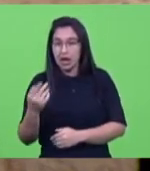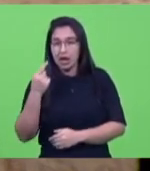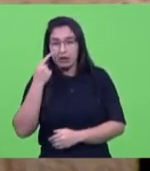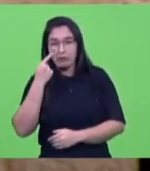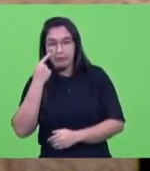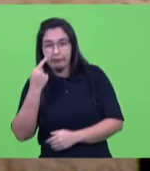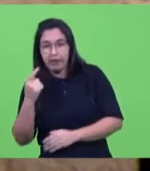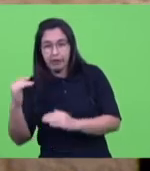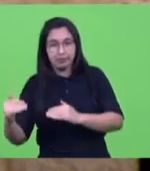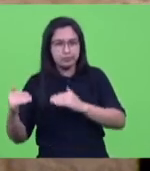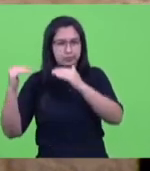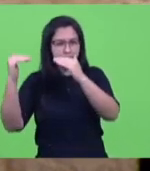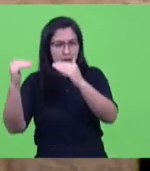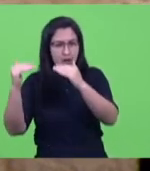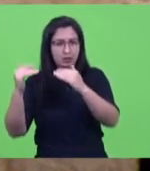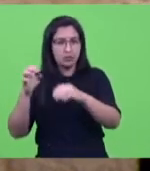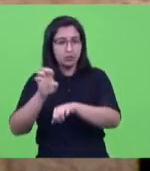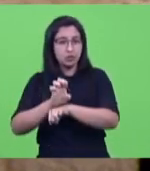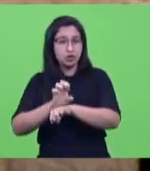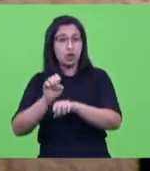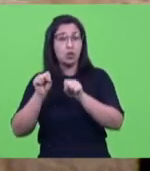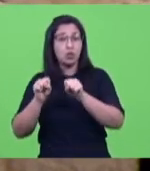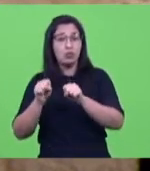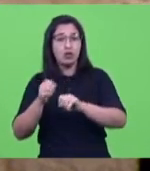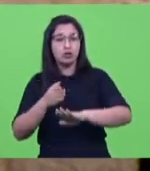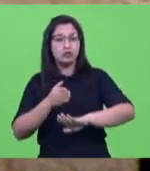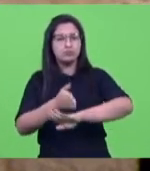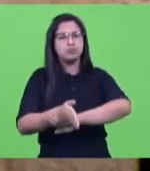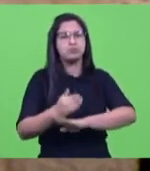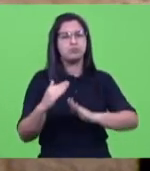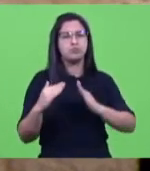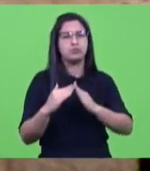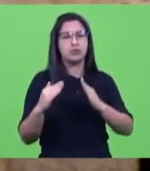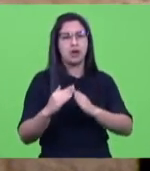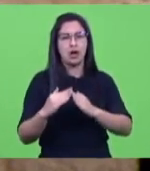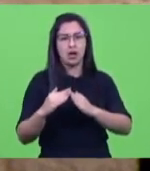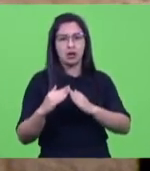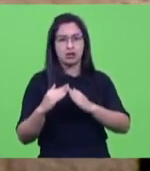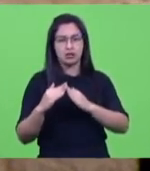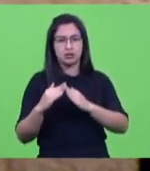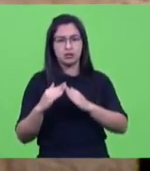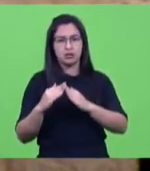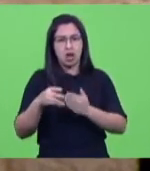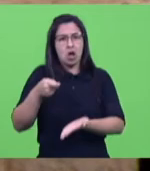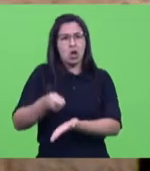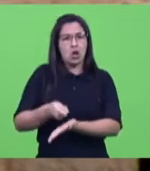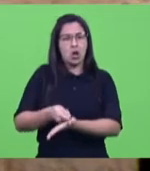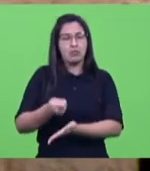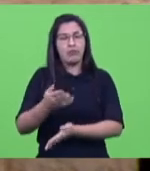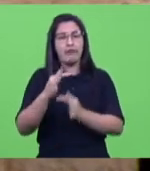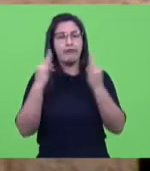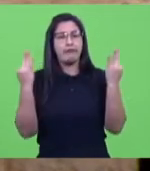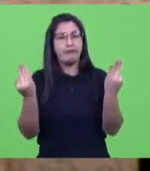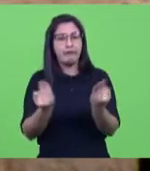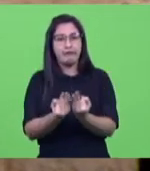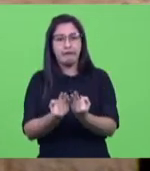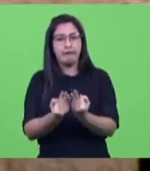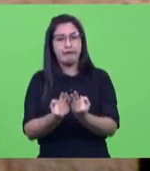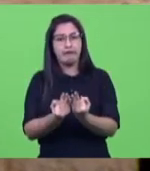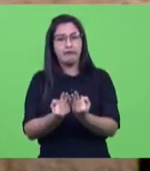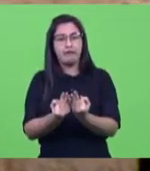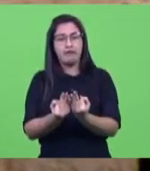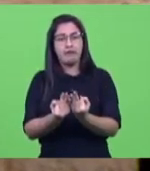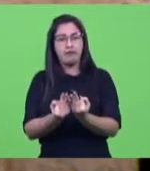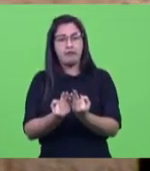autoritária, o Estado pode entrar porta dentro do seu vizinho para obrigar uma família a fazer algo que você acha